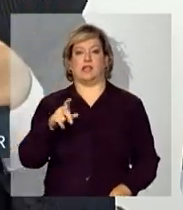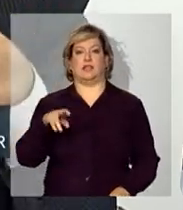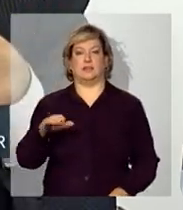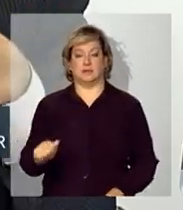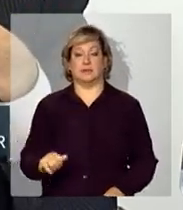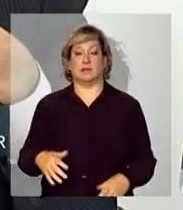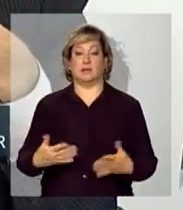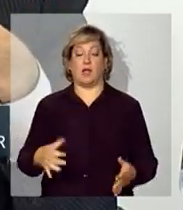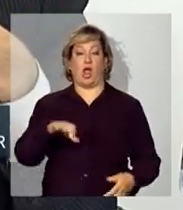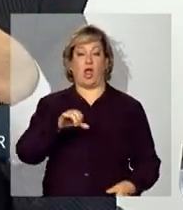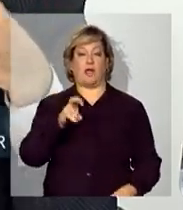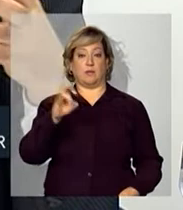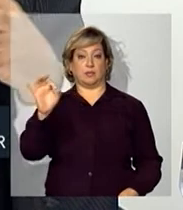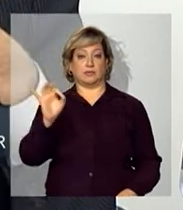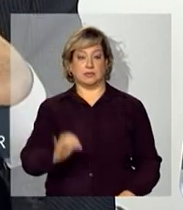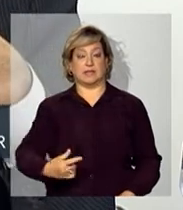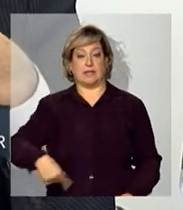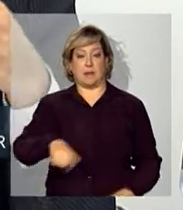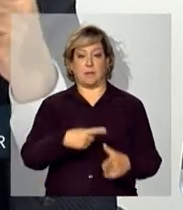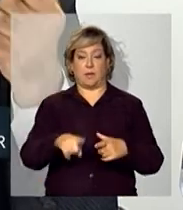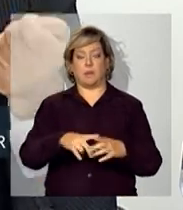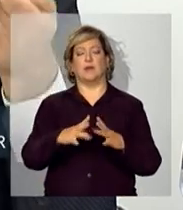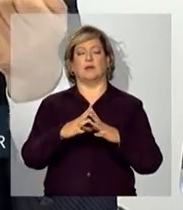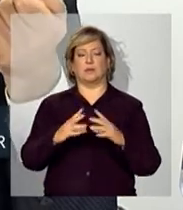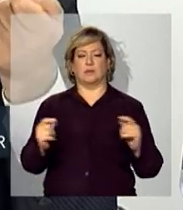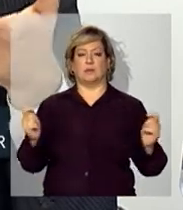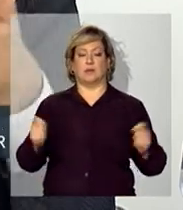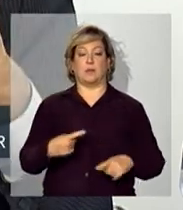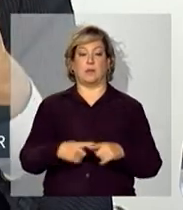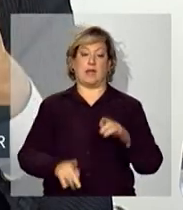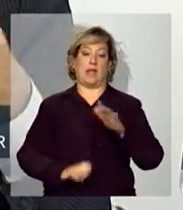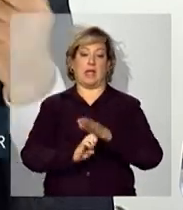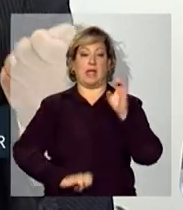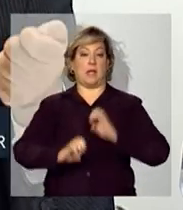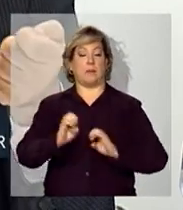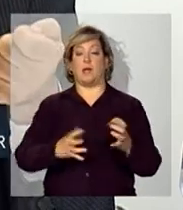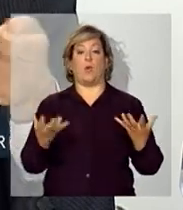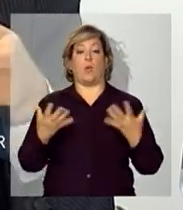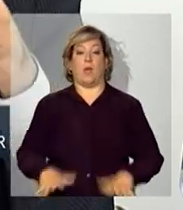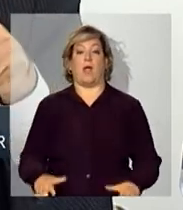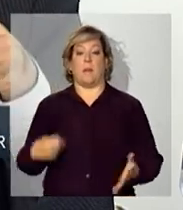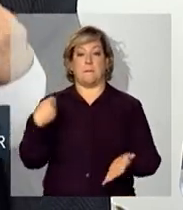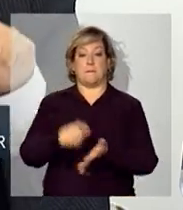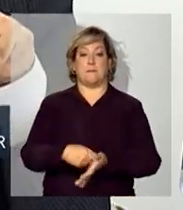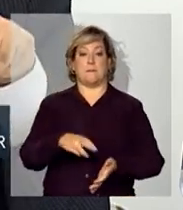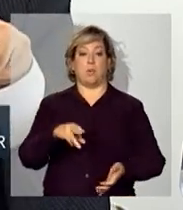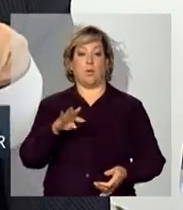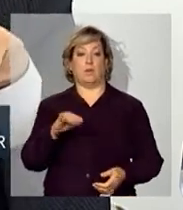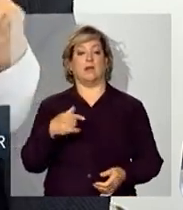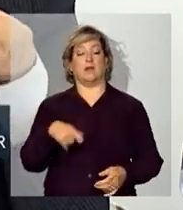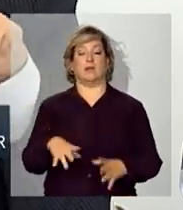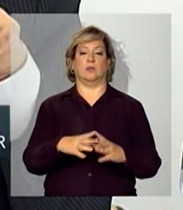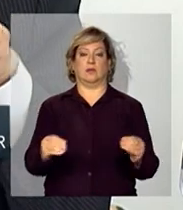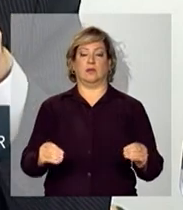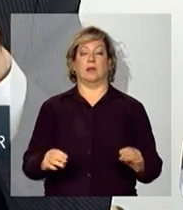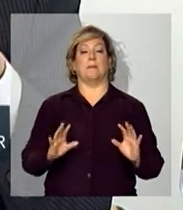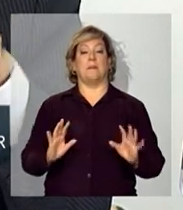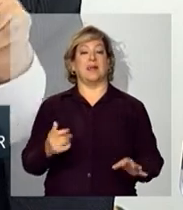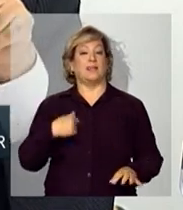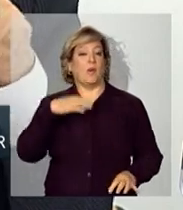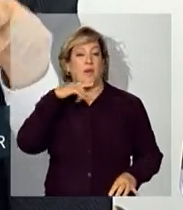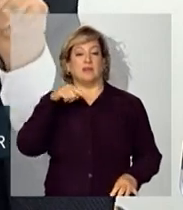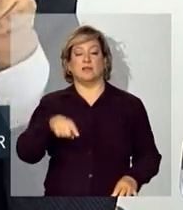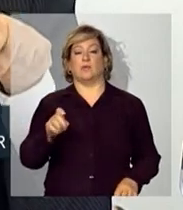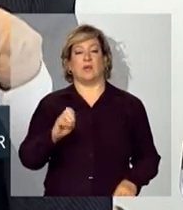95% desses problemas acabam sendo resolvido que a empresa não quer levar multa e resolve o problema mas eu acho que isso não é o sistema ideal